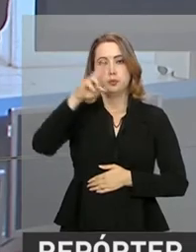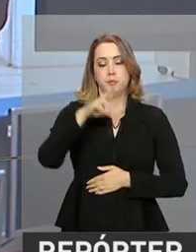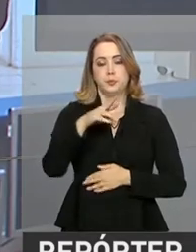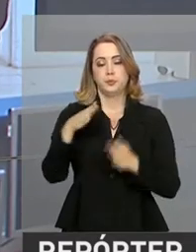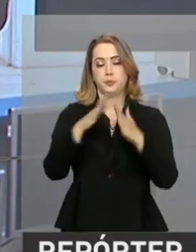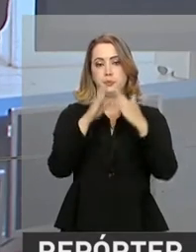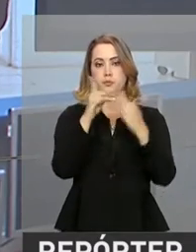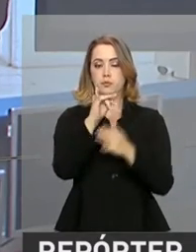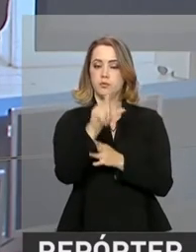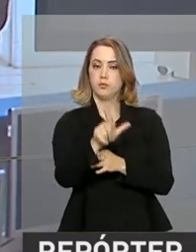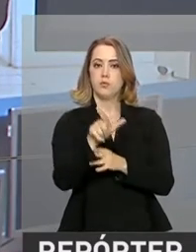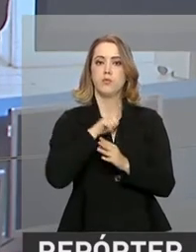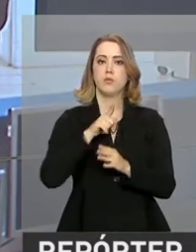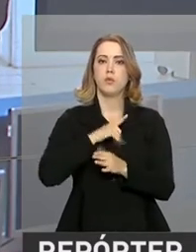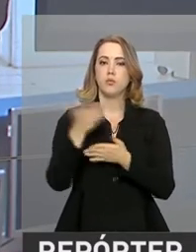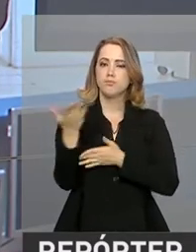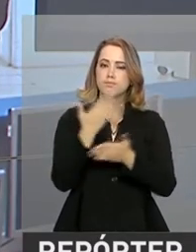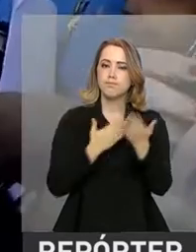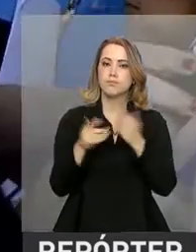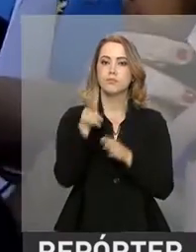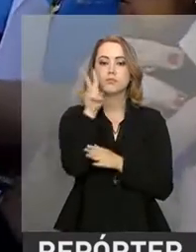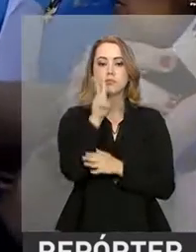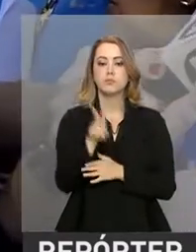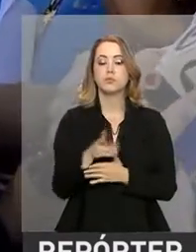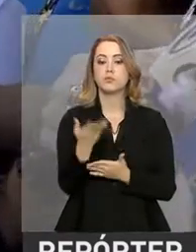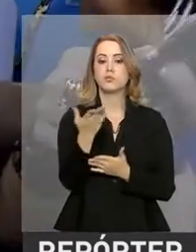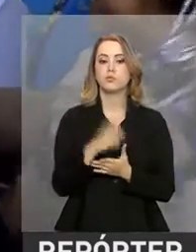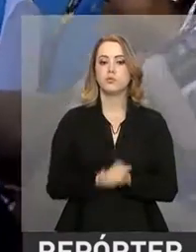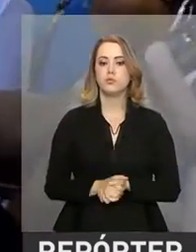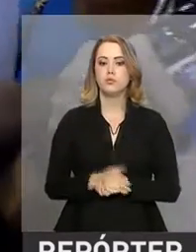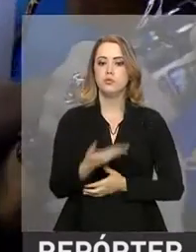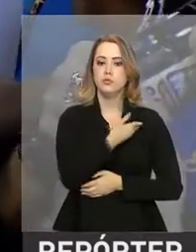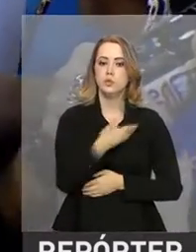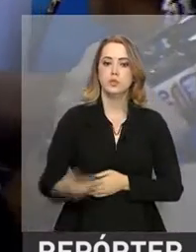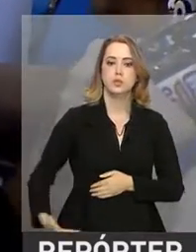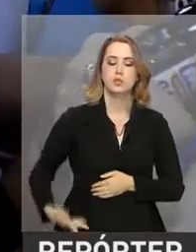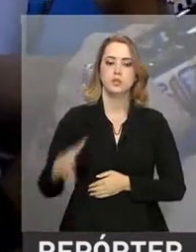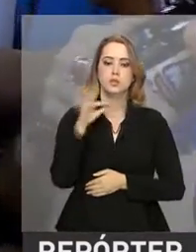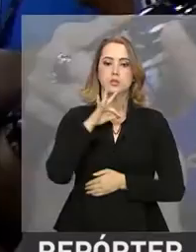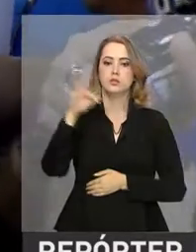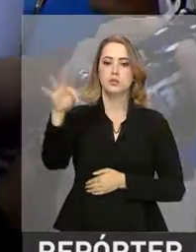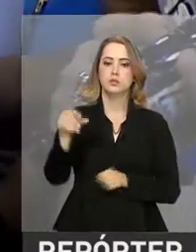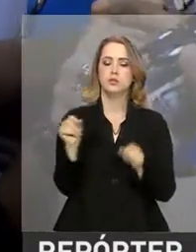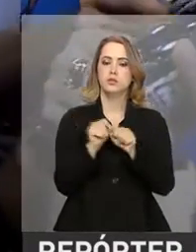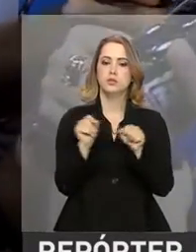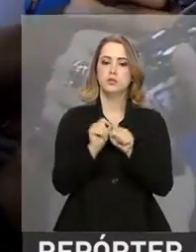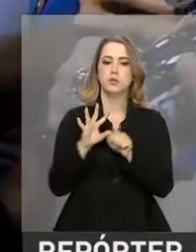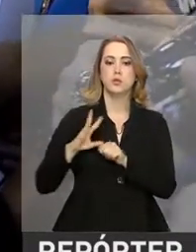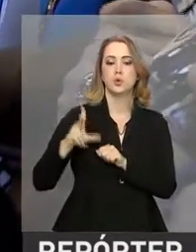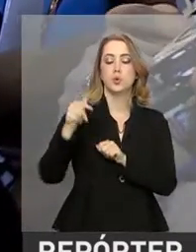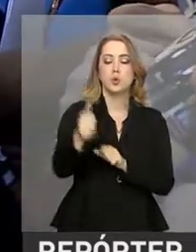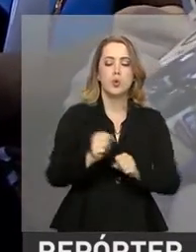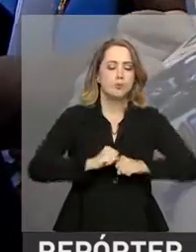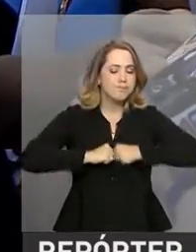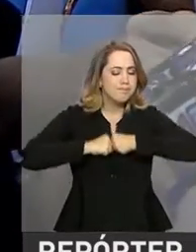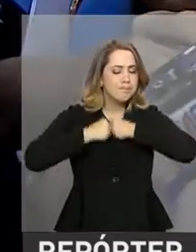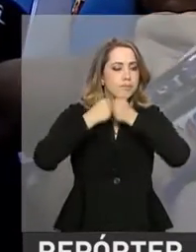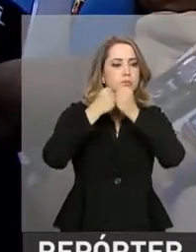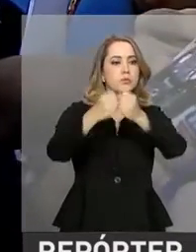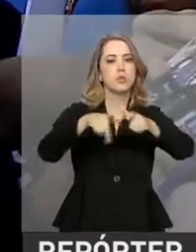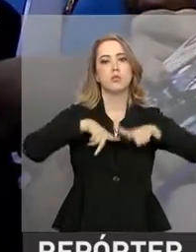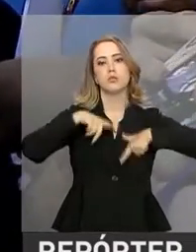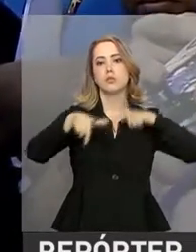dos Jogos Olímpicos e paralímpicos no Rio e o governo federal fez de sua parte tudo que fosse possível